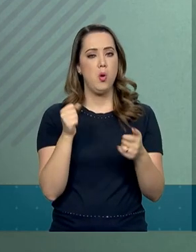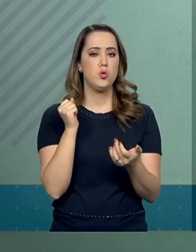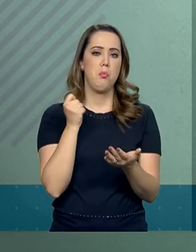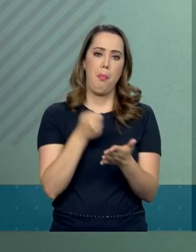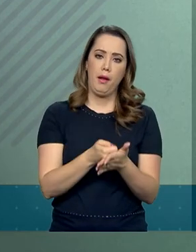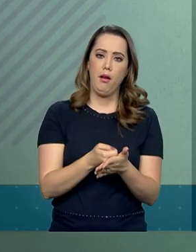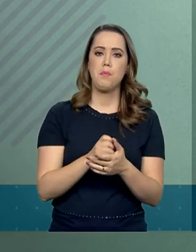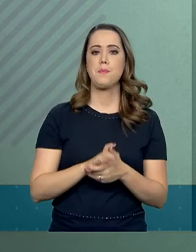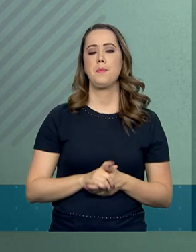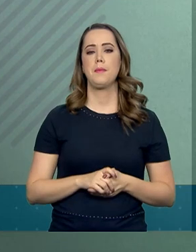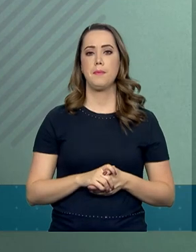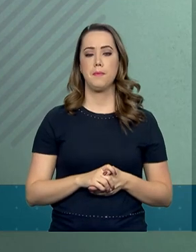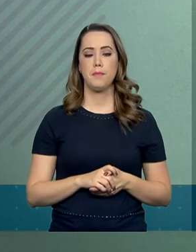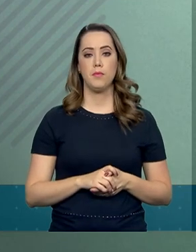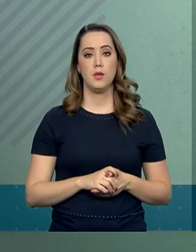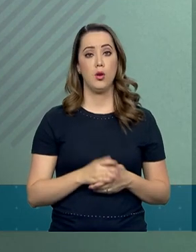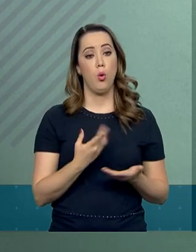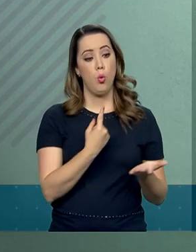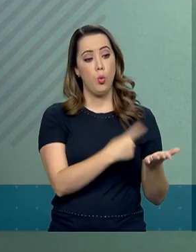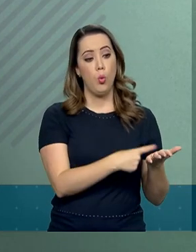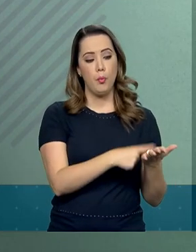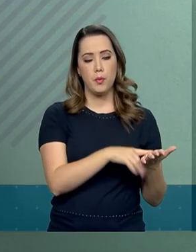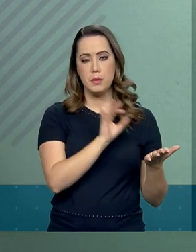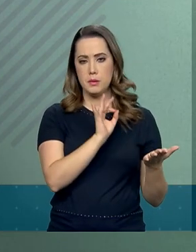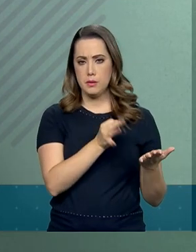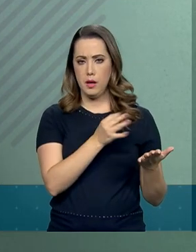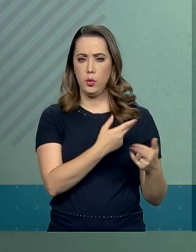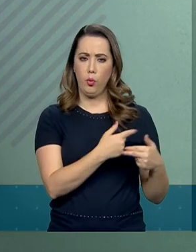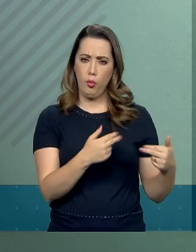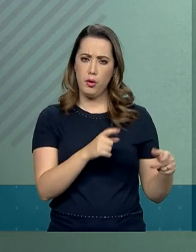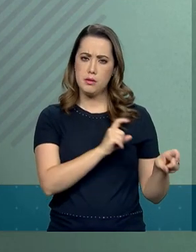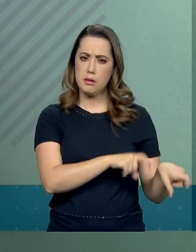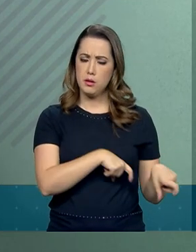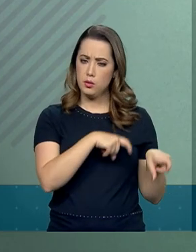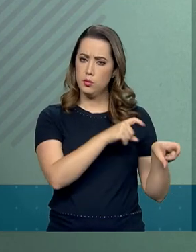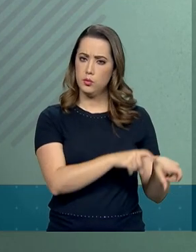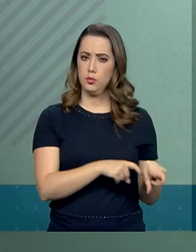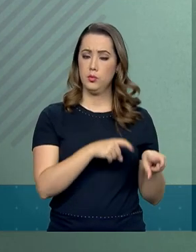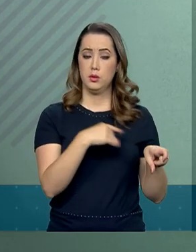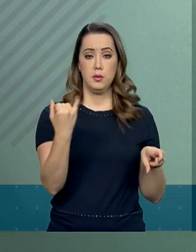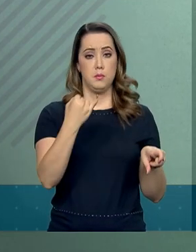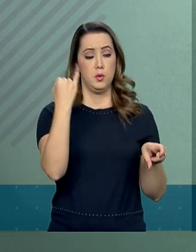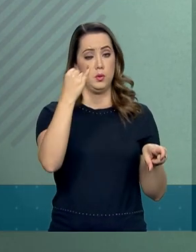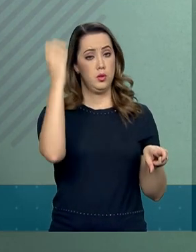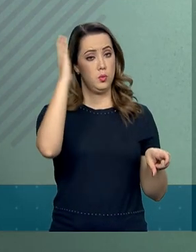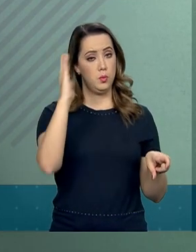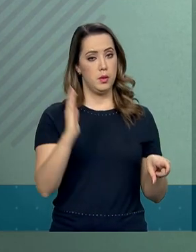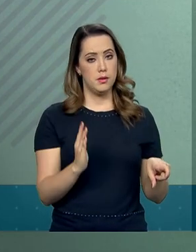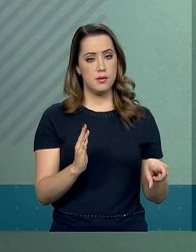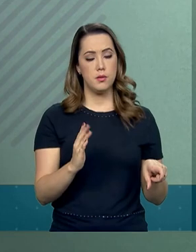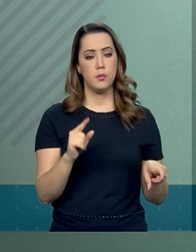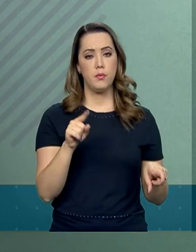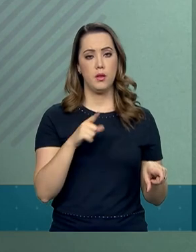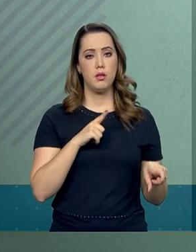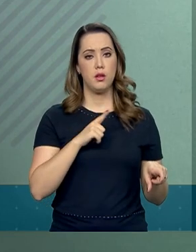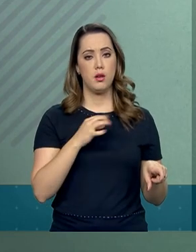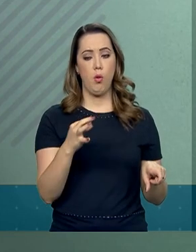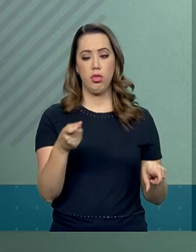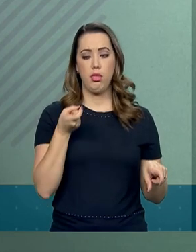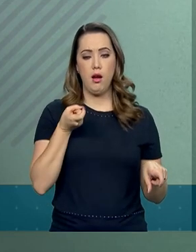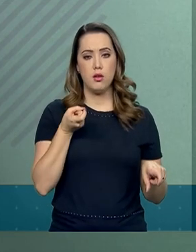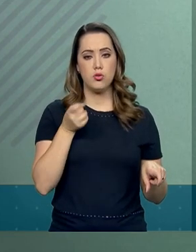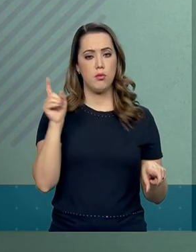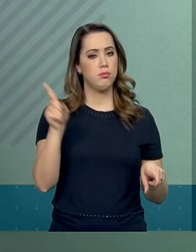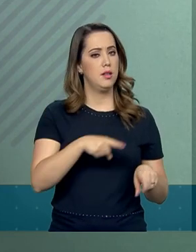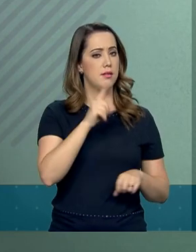com a vigência do acordo produtos agrícolas de grande interesse do brasil terão suas tarifas